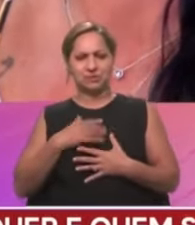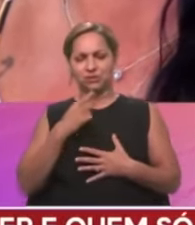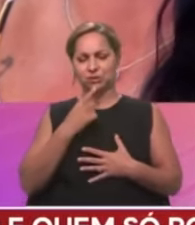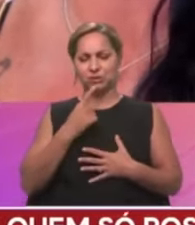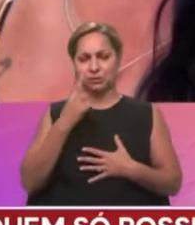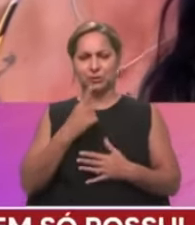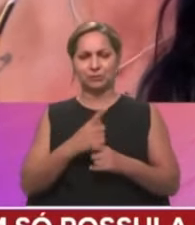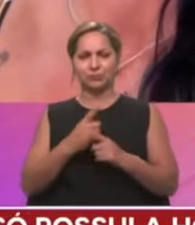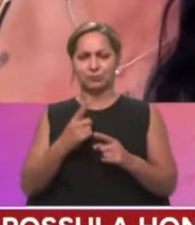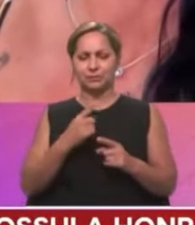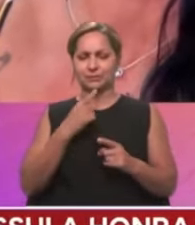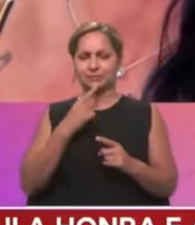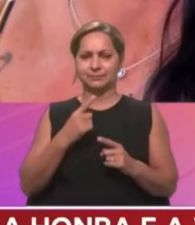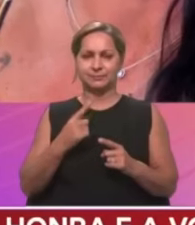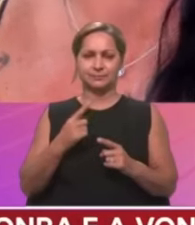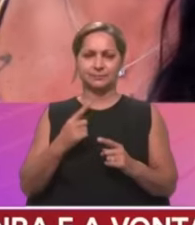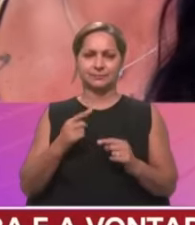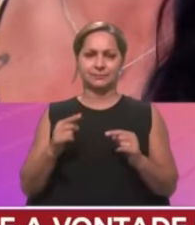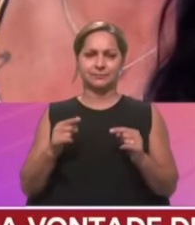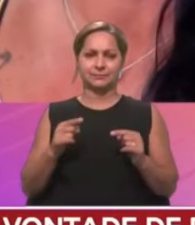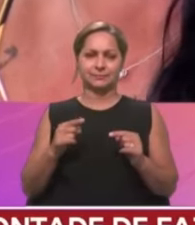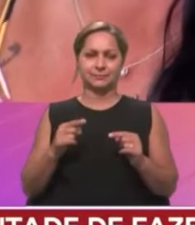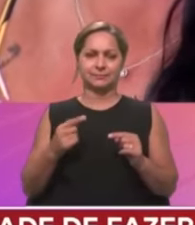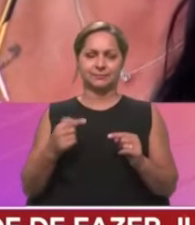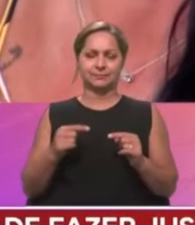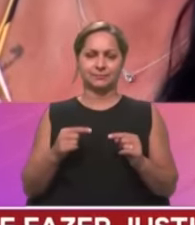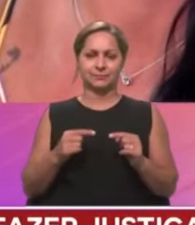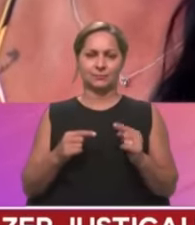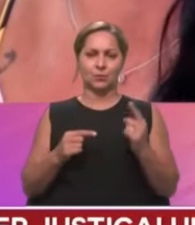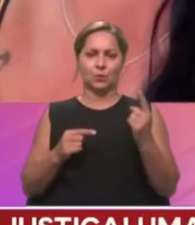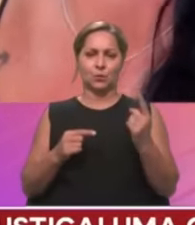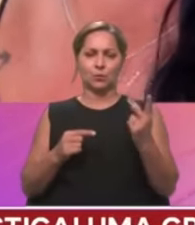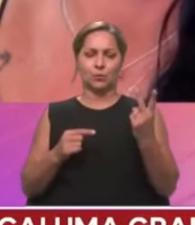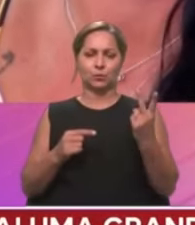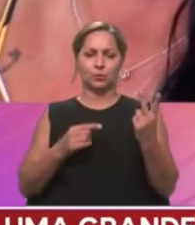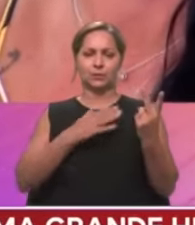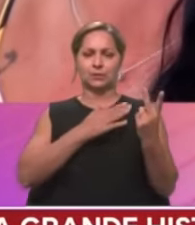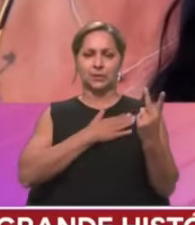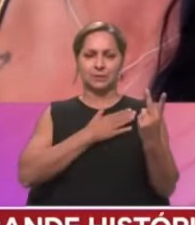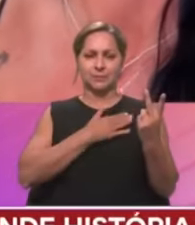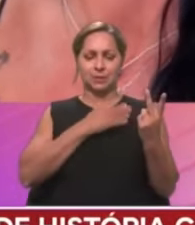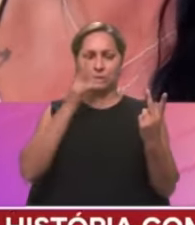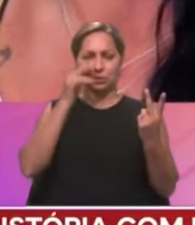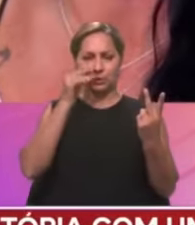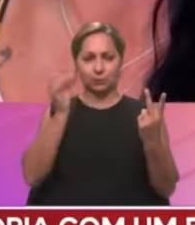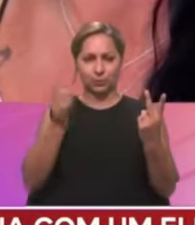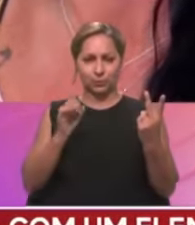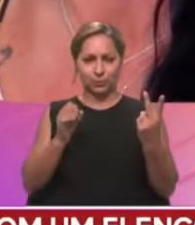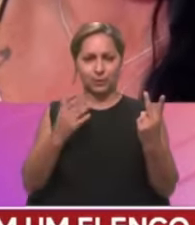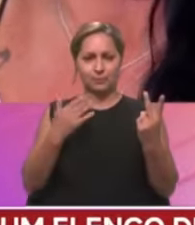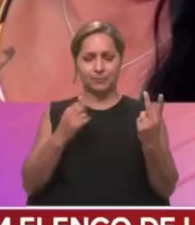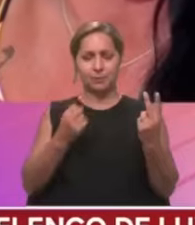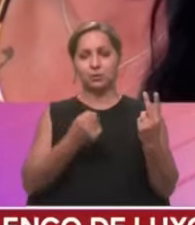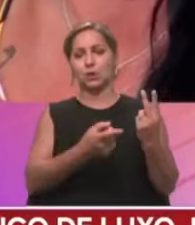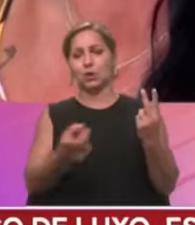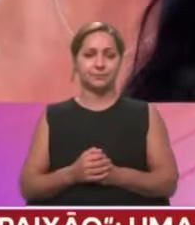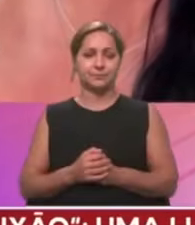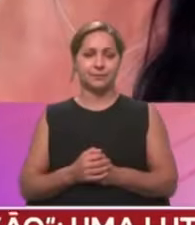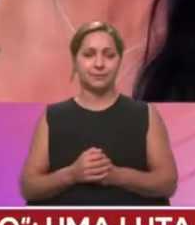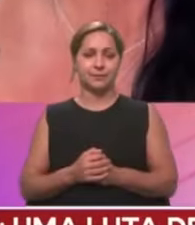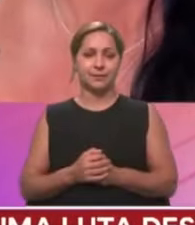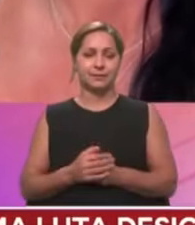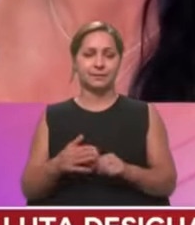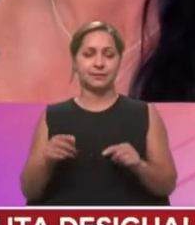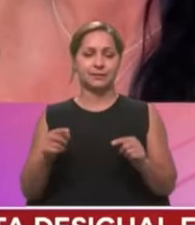tínhamos falado olha Eh estão lá uma uma ou duas amigas minhas que nem têm namorado mas as outras até são bem casadas